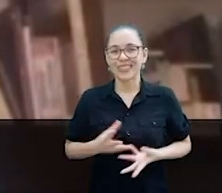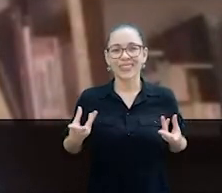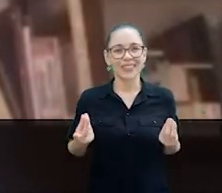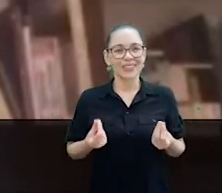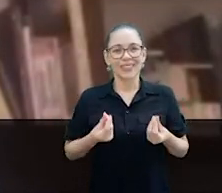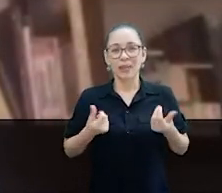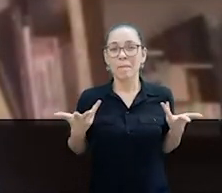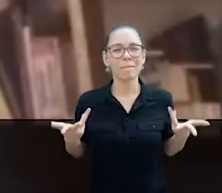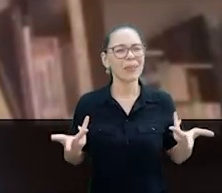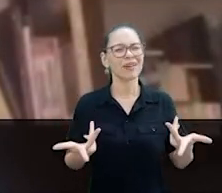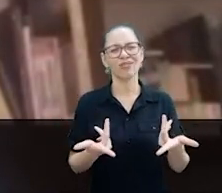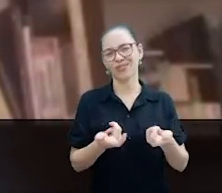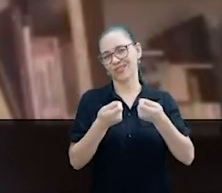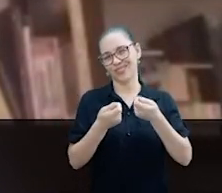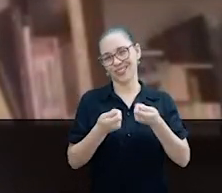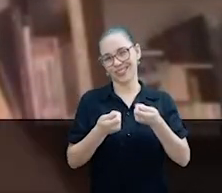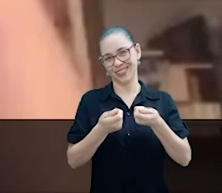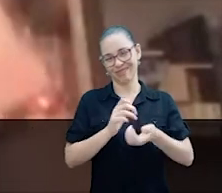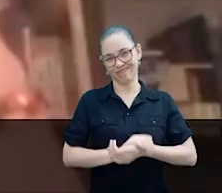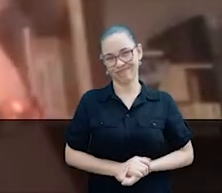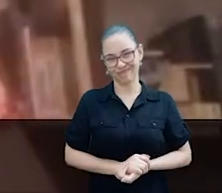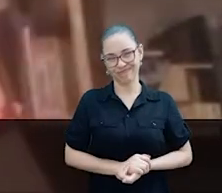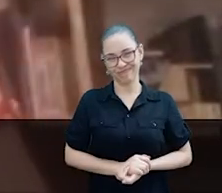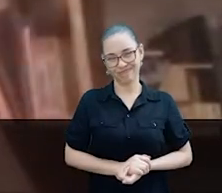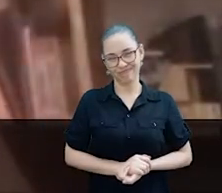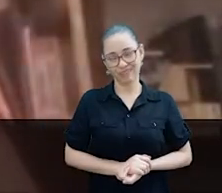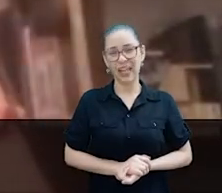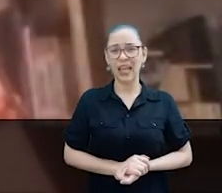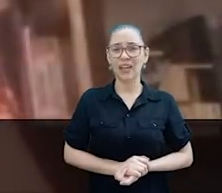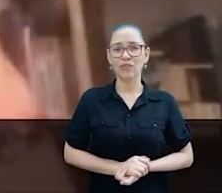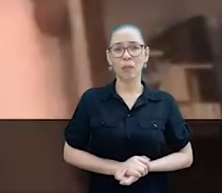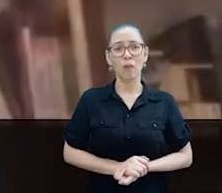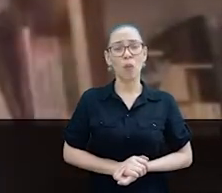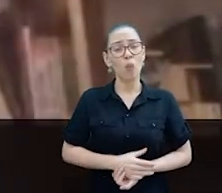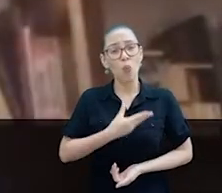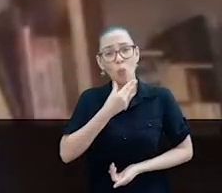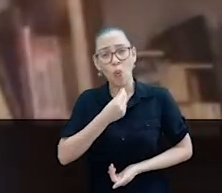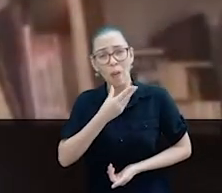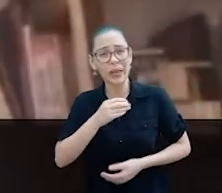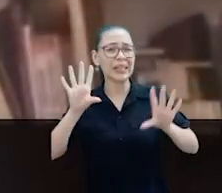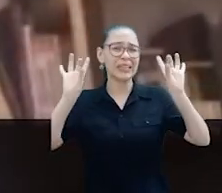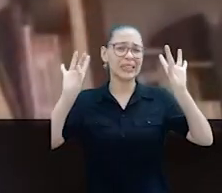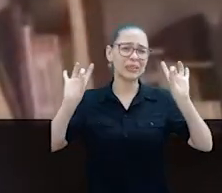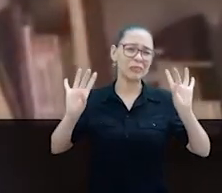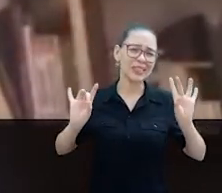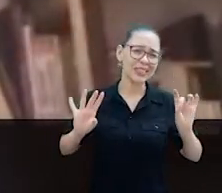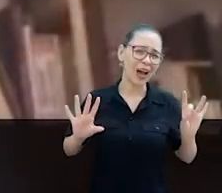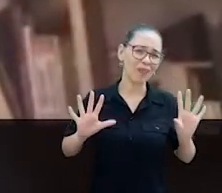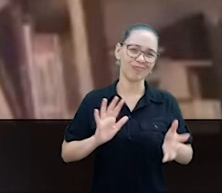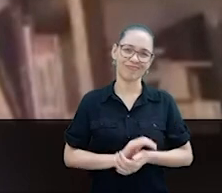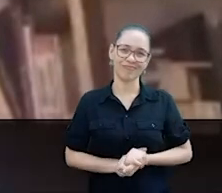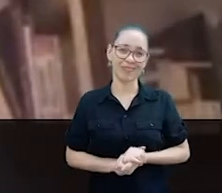é fácil. É uma personalidade muito complexa, um ser muito potente. Sempre uma pessoa